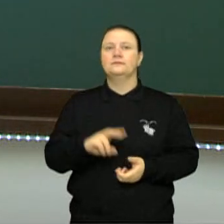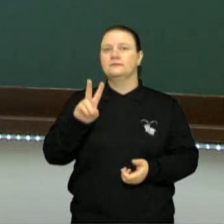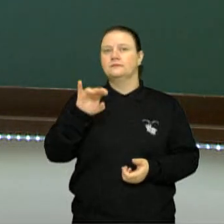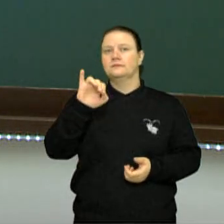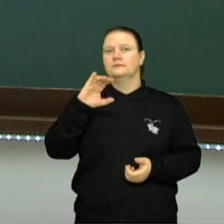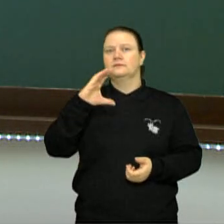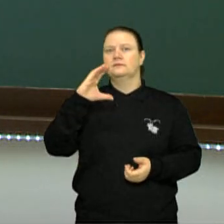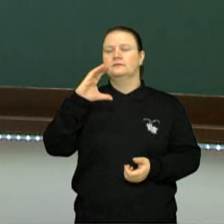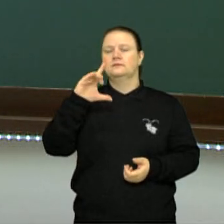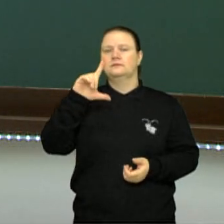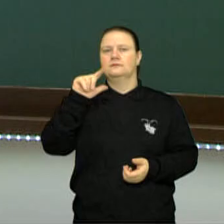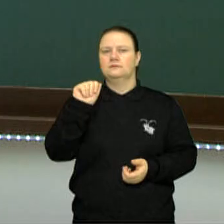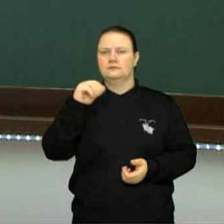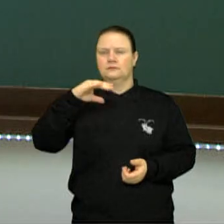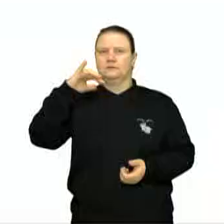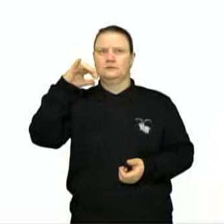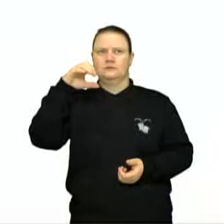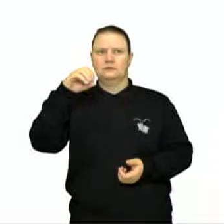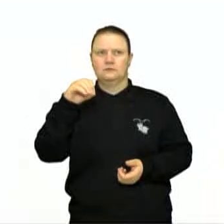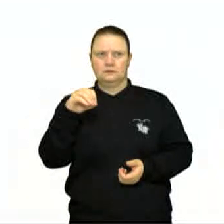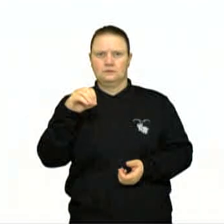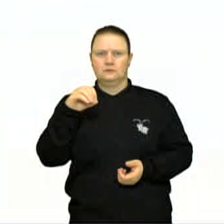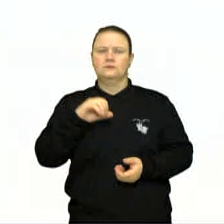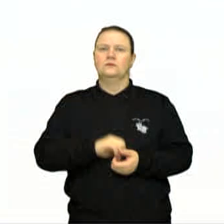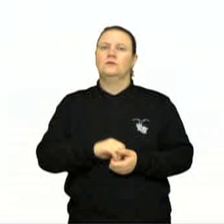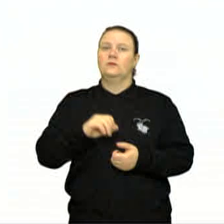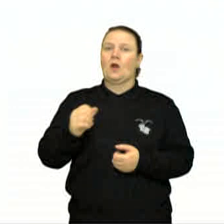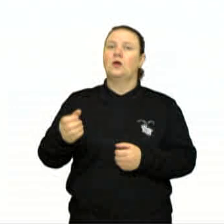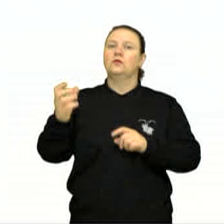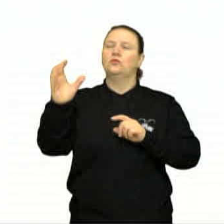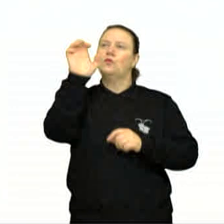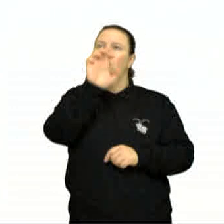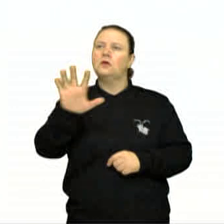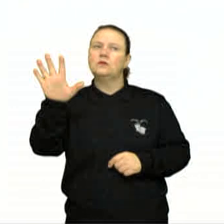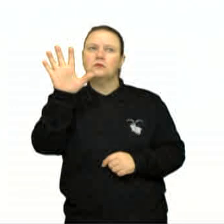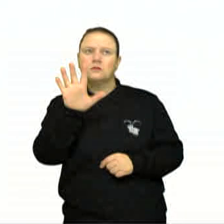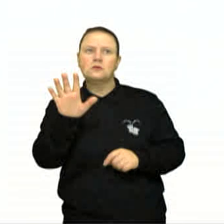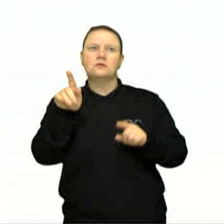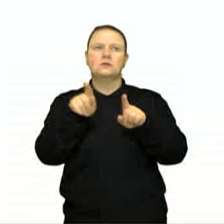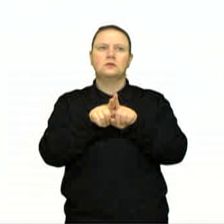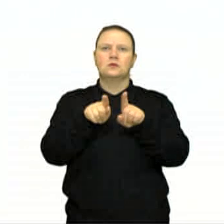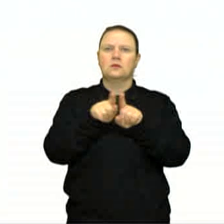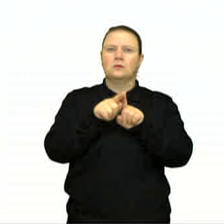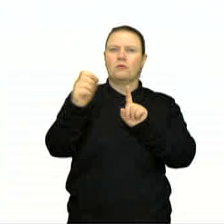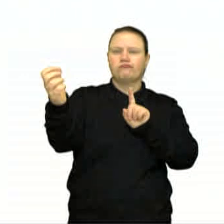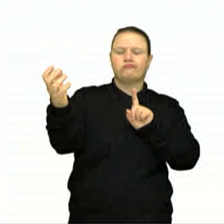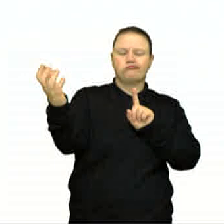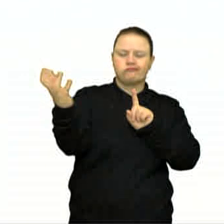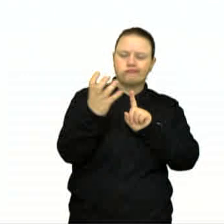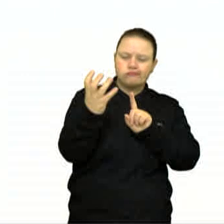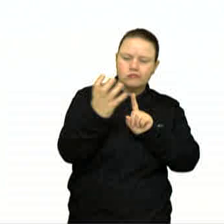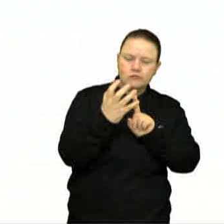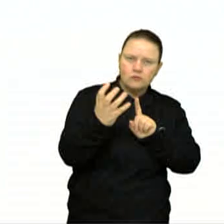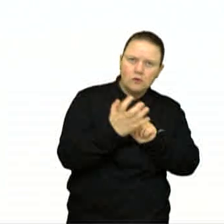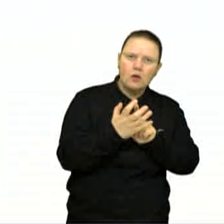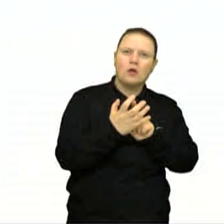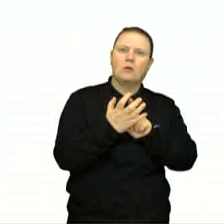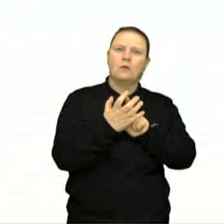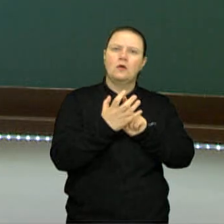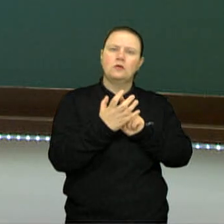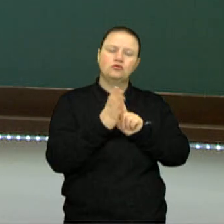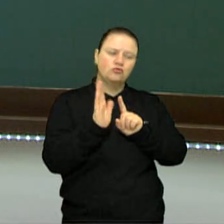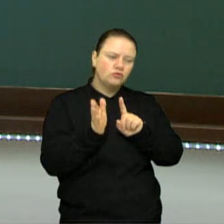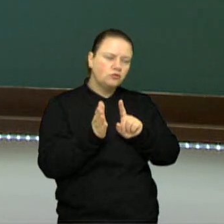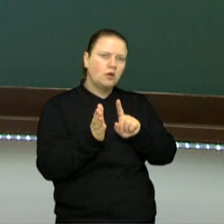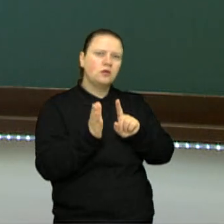Vilâncico, quando os portugueses vieram para cá, trouxeram sua cultura, seus modos, seus hábitos, né? Assim como os nossos povos indígenas tinham seu costume,